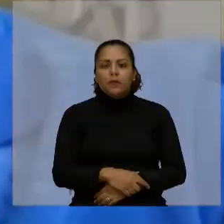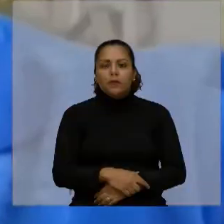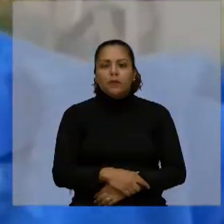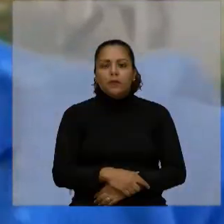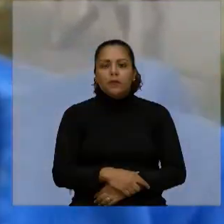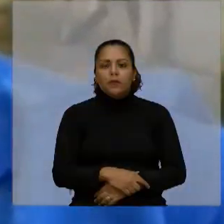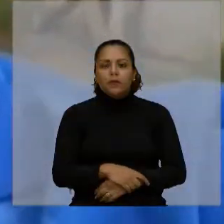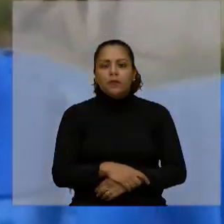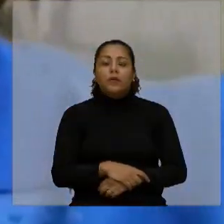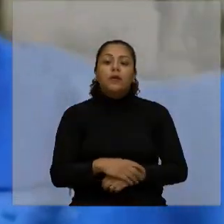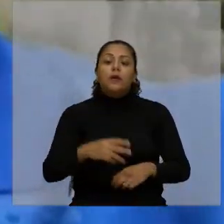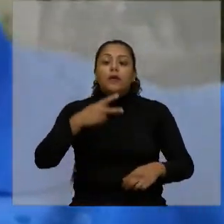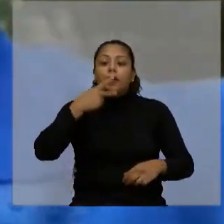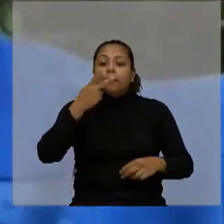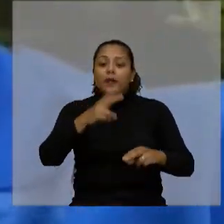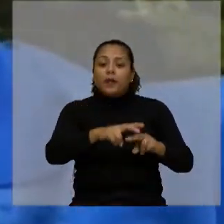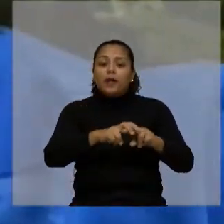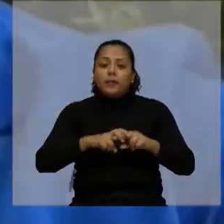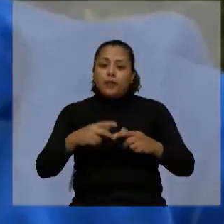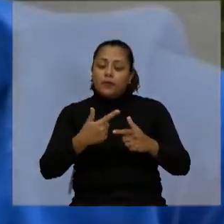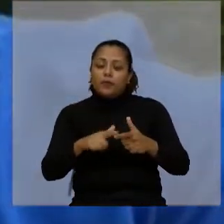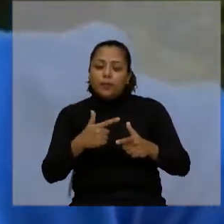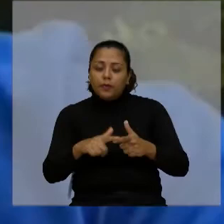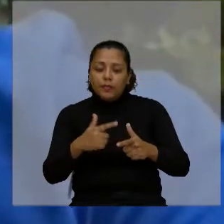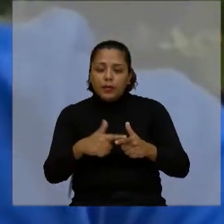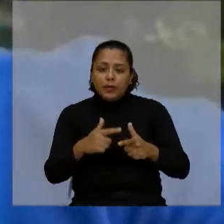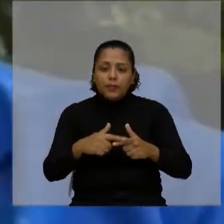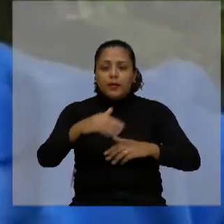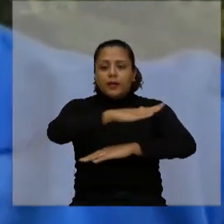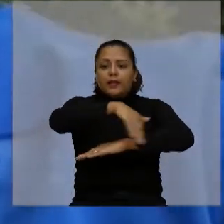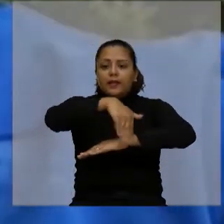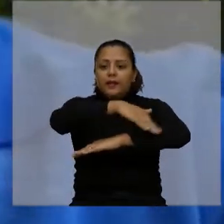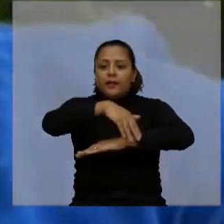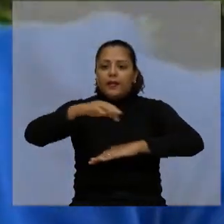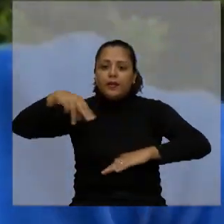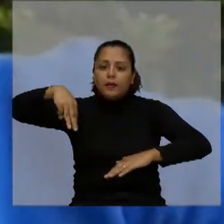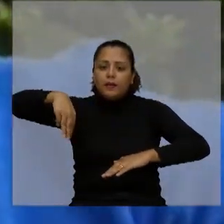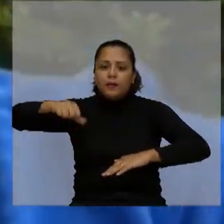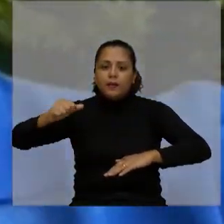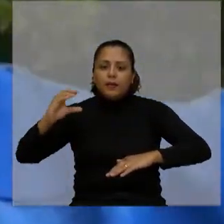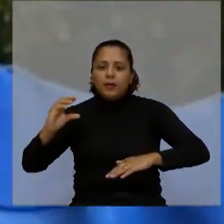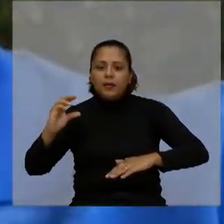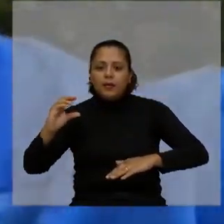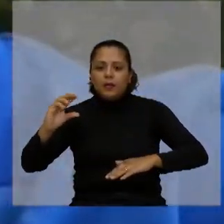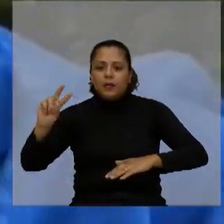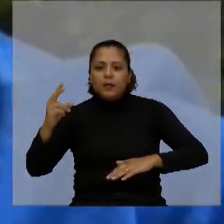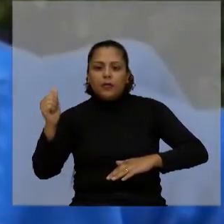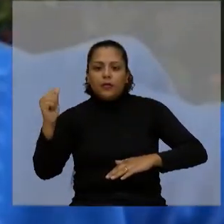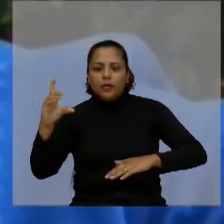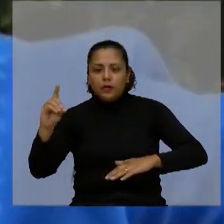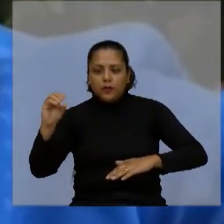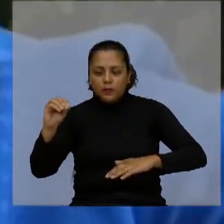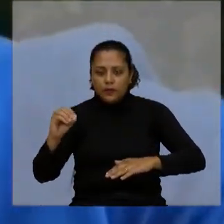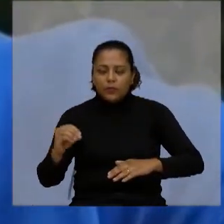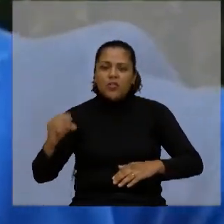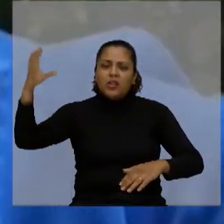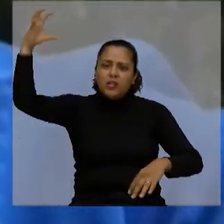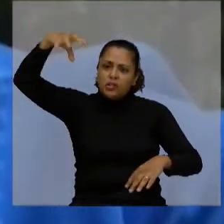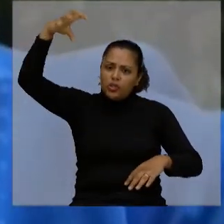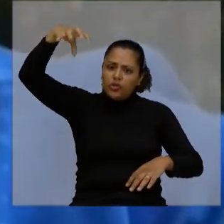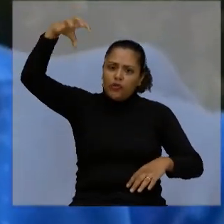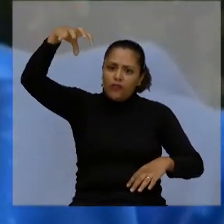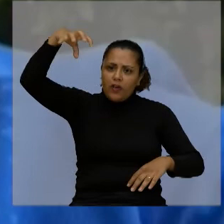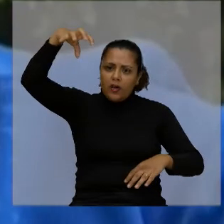ponto aqui da Travessa Machado, que quando chove muito, nem precisa chover muito, né, William? Esse trecho ele